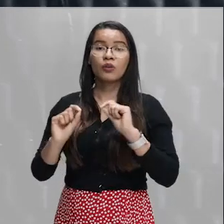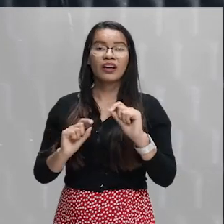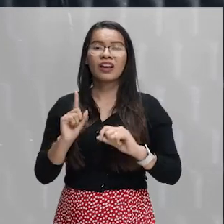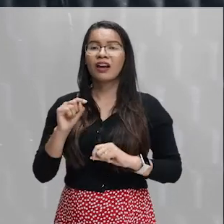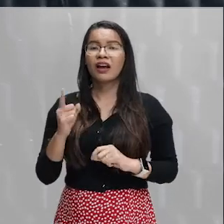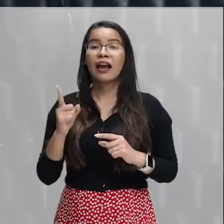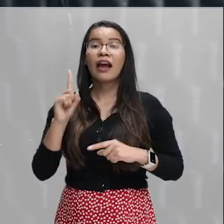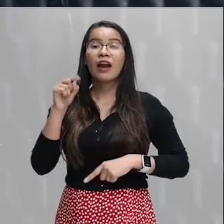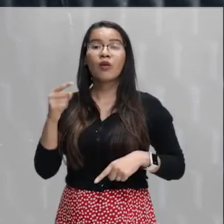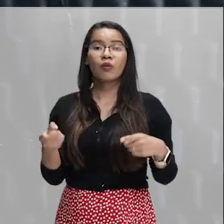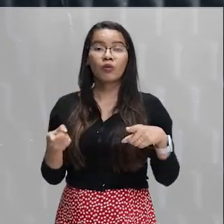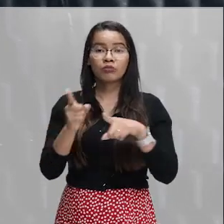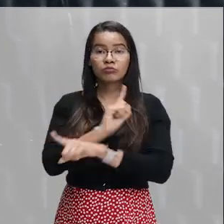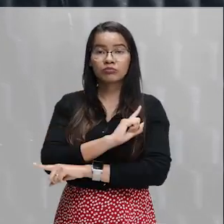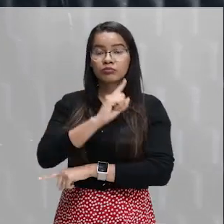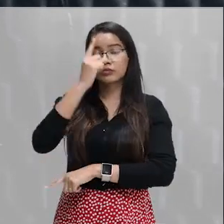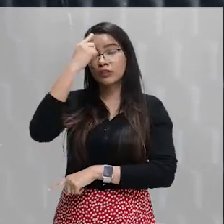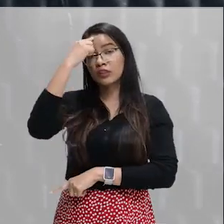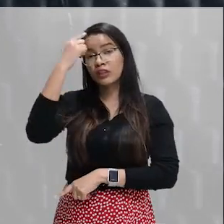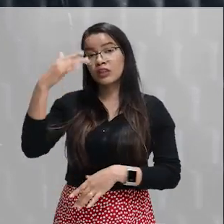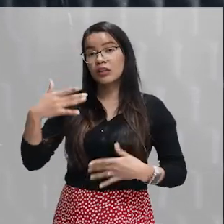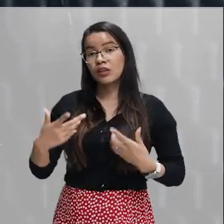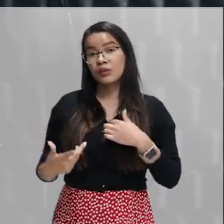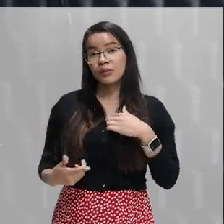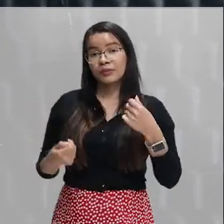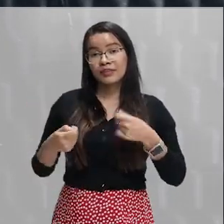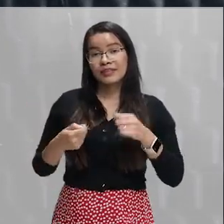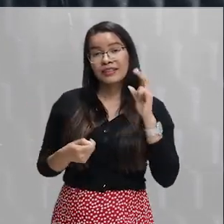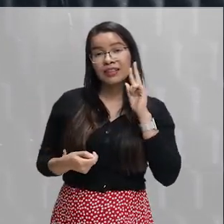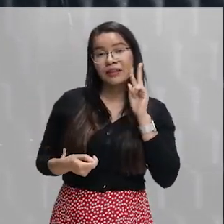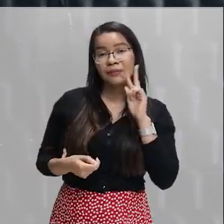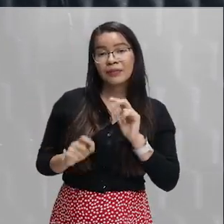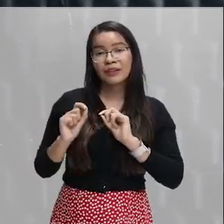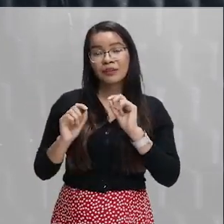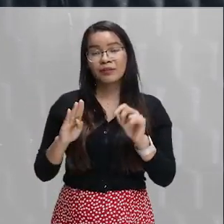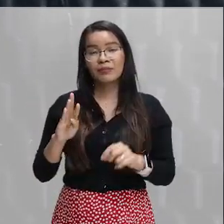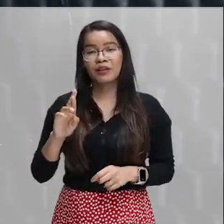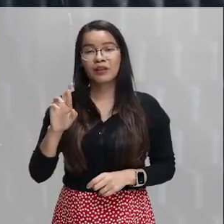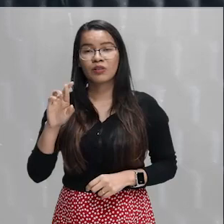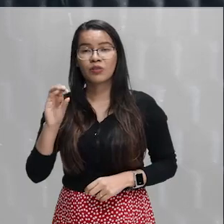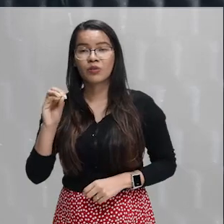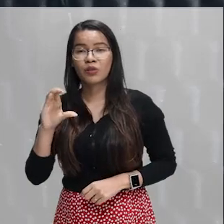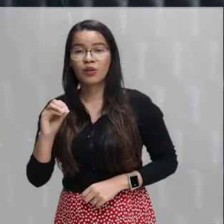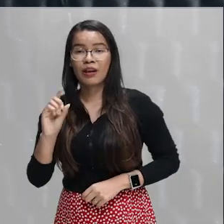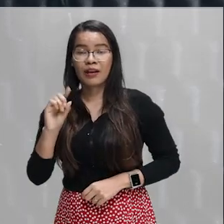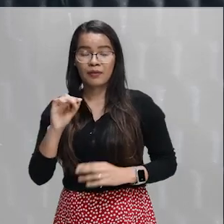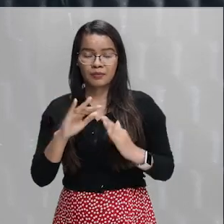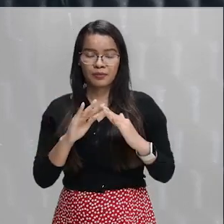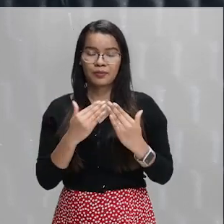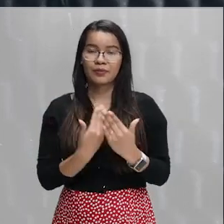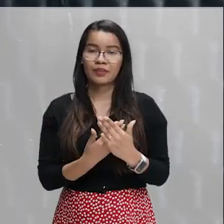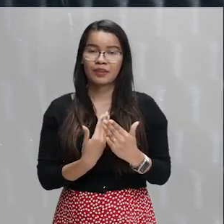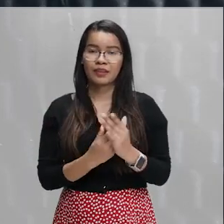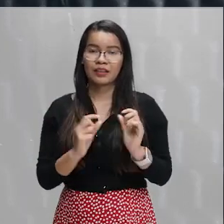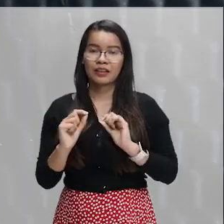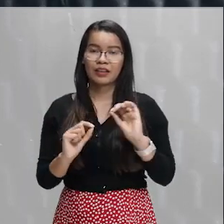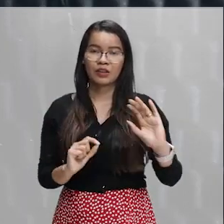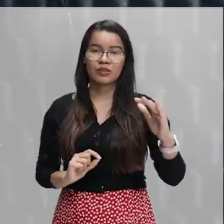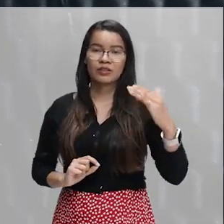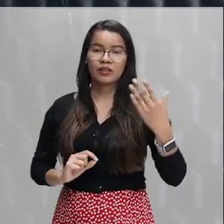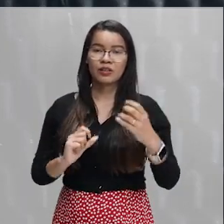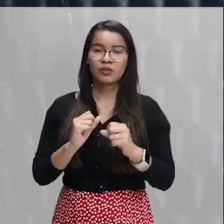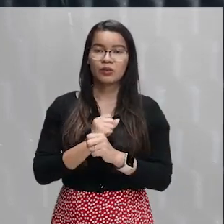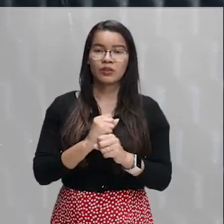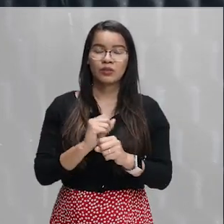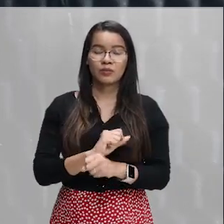eu preciso lembrar que o barroco é uma escola seiscentista, né? Aconteceu na década, né, no ano de